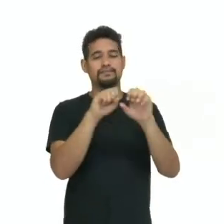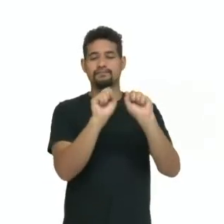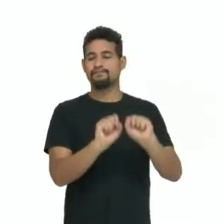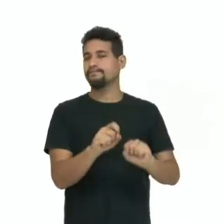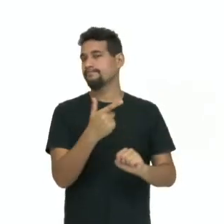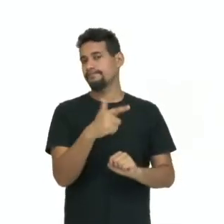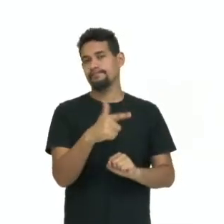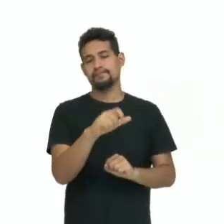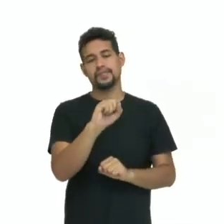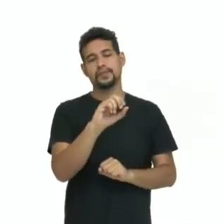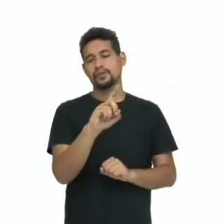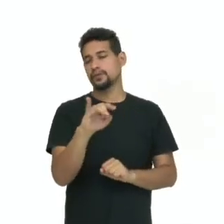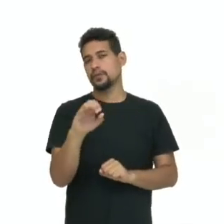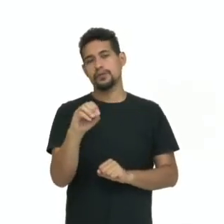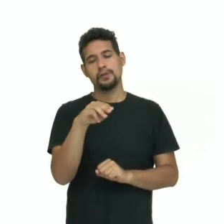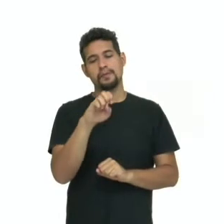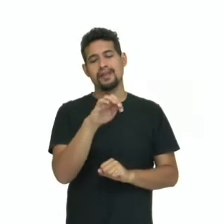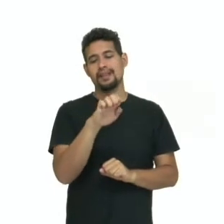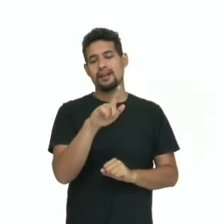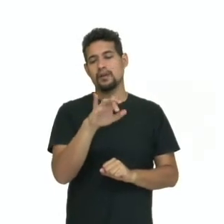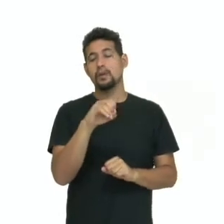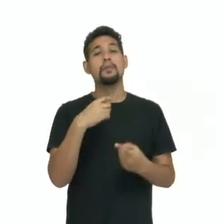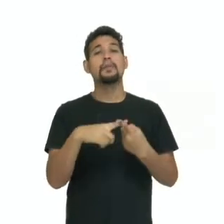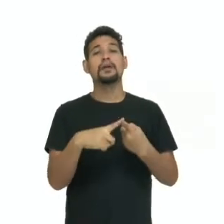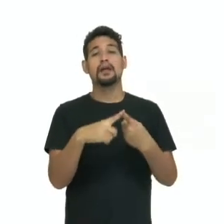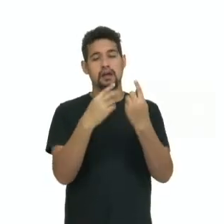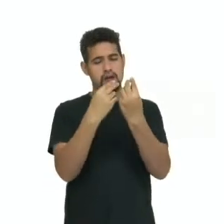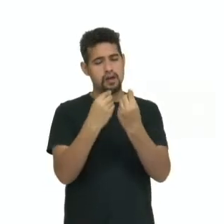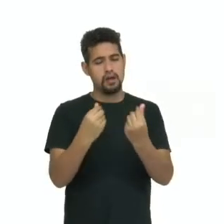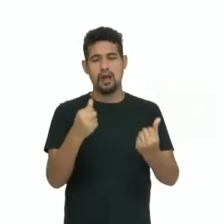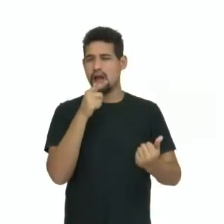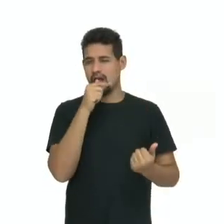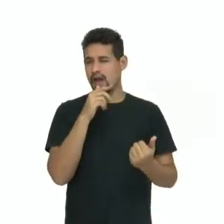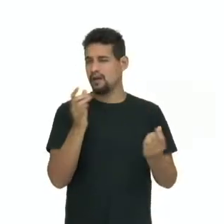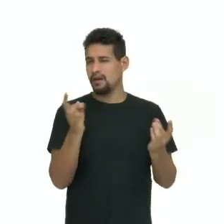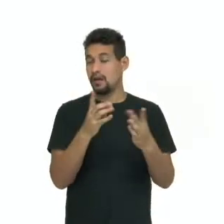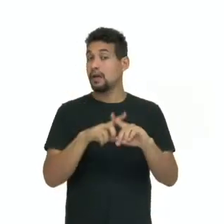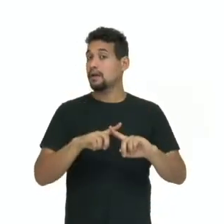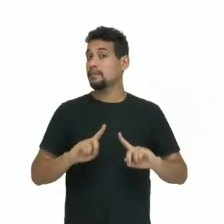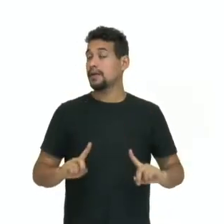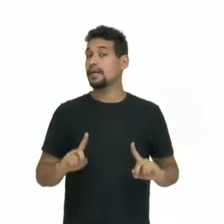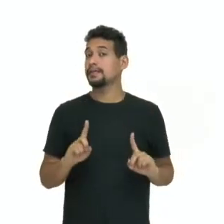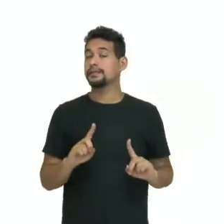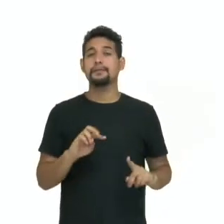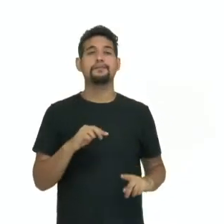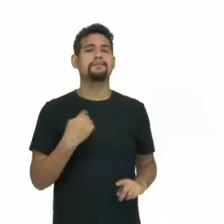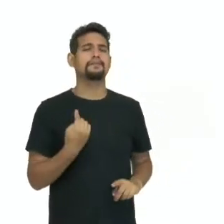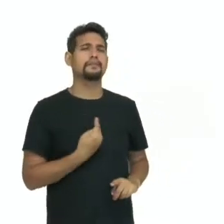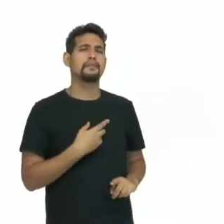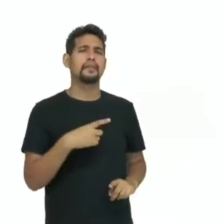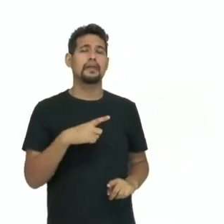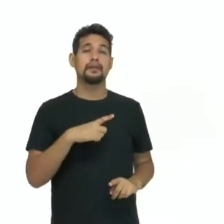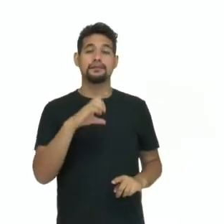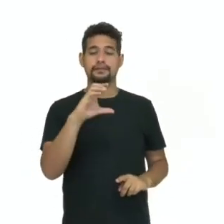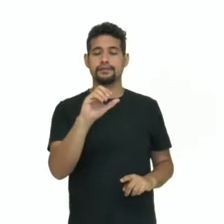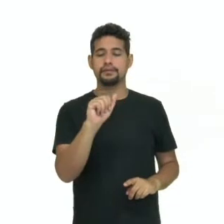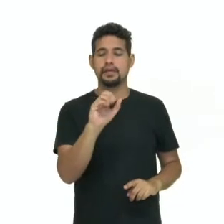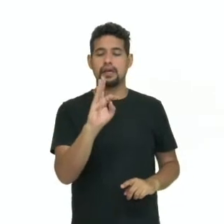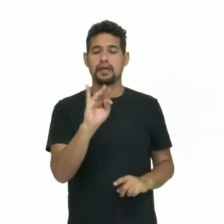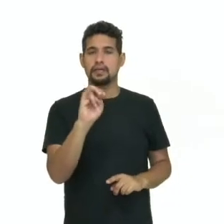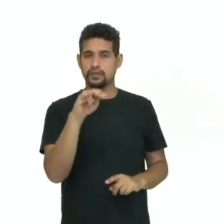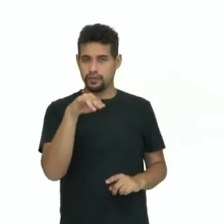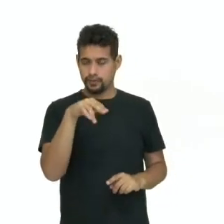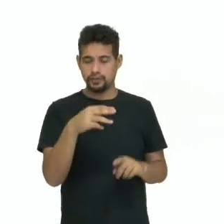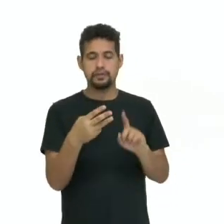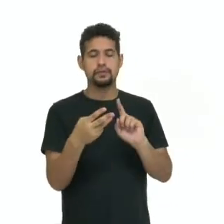fornece sódio metálico, porque o cloreto de sódio foi dissolvido em água. Logo, no meio temos a presença dos cátions,